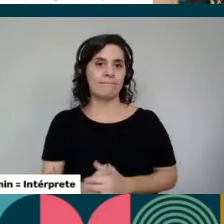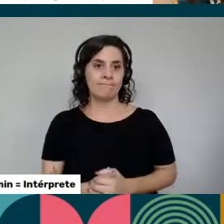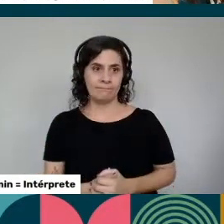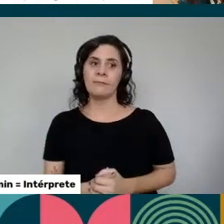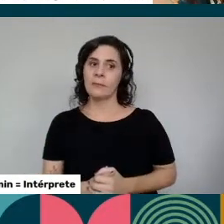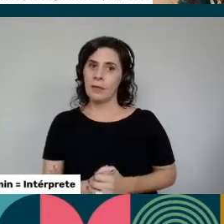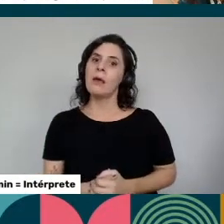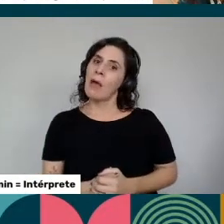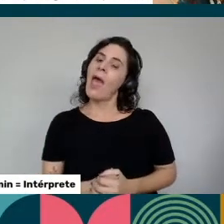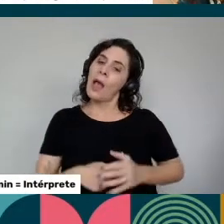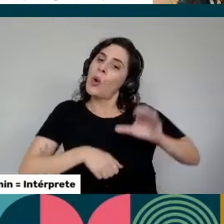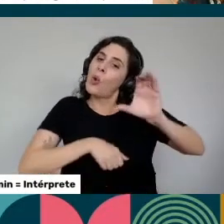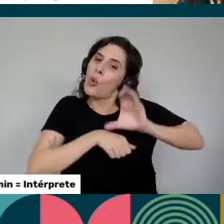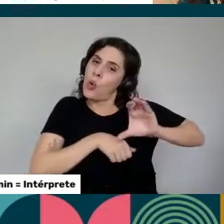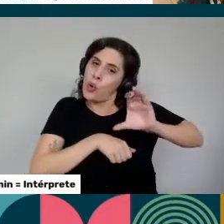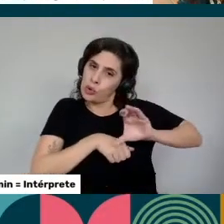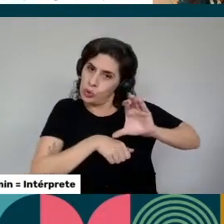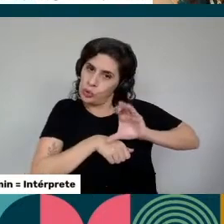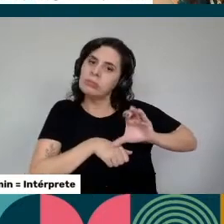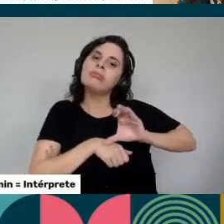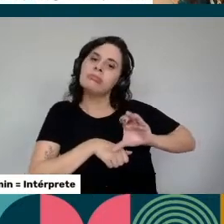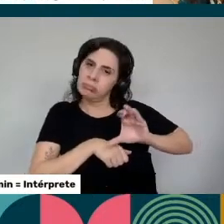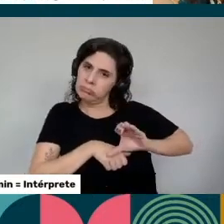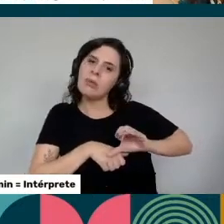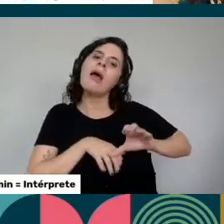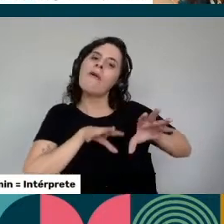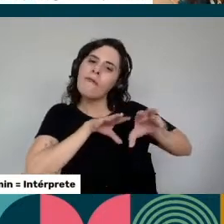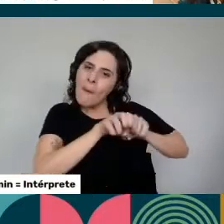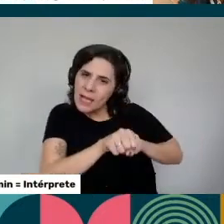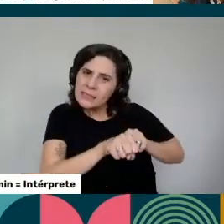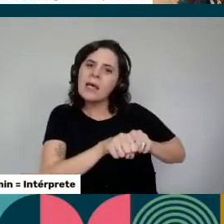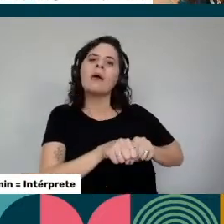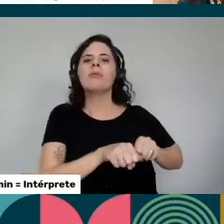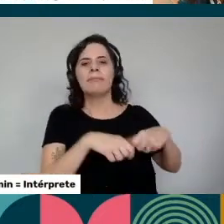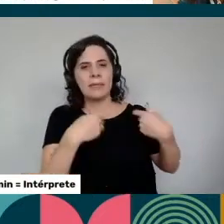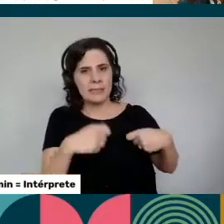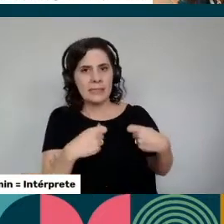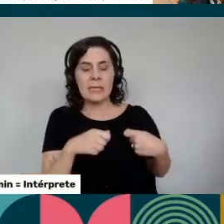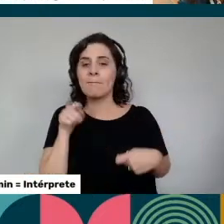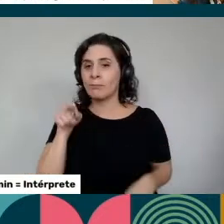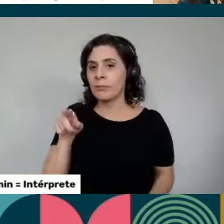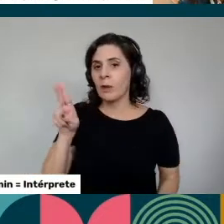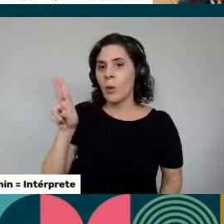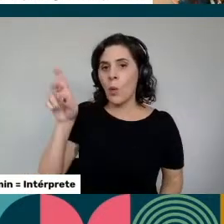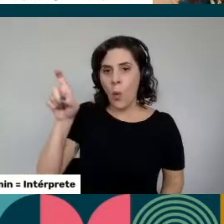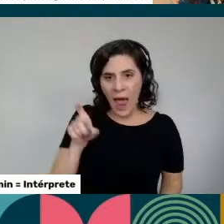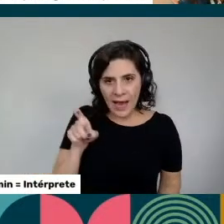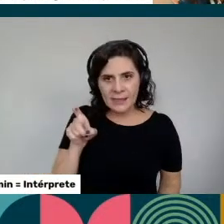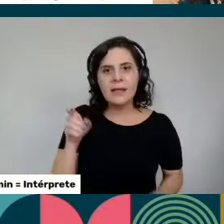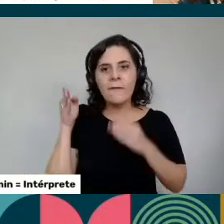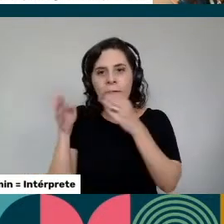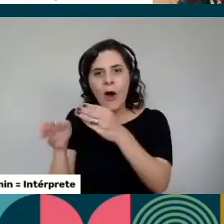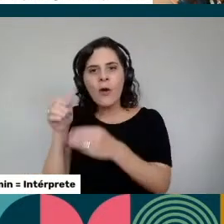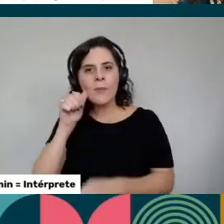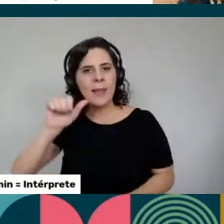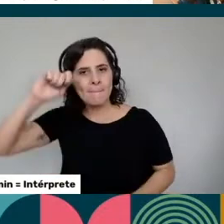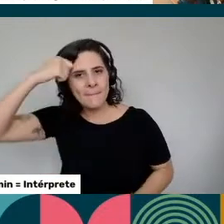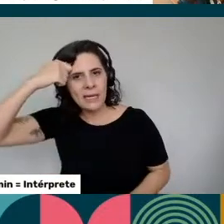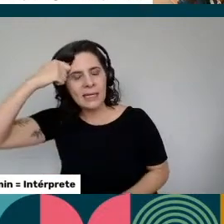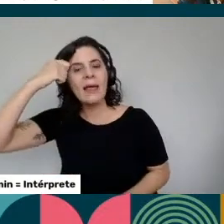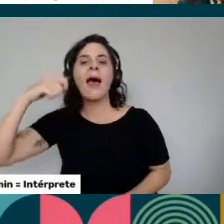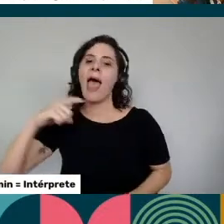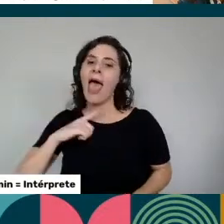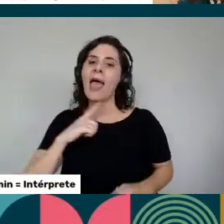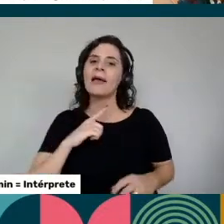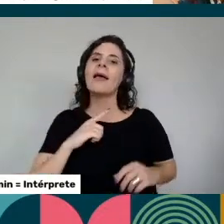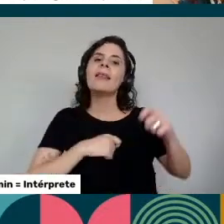capacitação. Então, assim como a programaria, a UX para Minas Pretas também é um negócio de impacto. Nosso foco é capacitar as mulheres para que elas entrem no